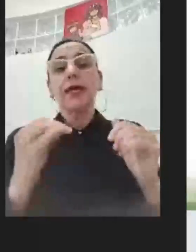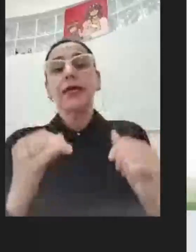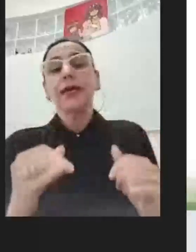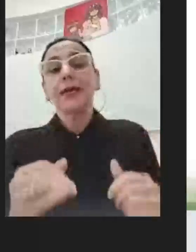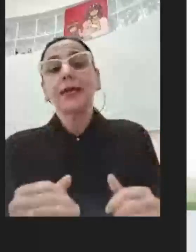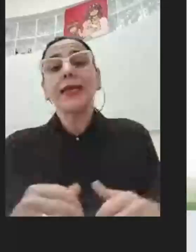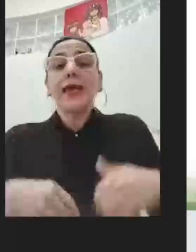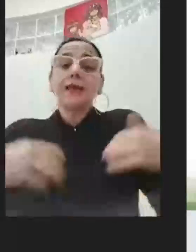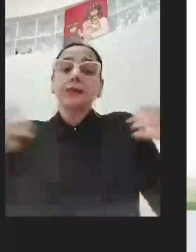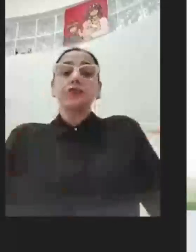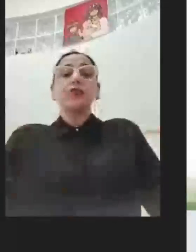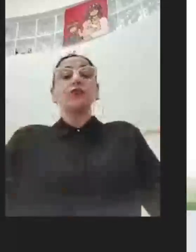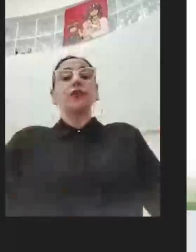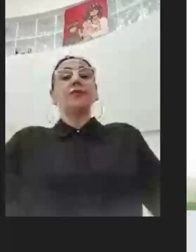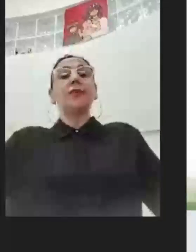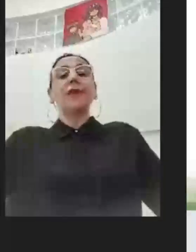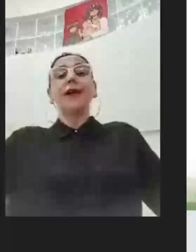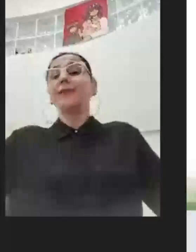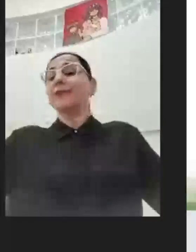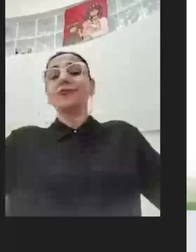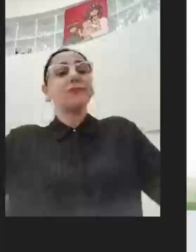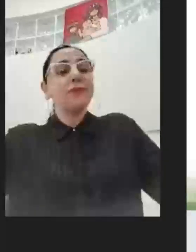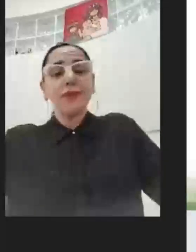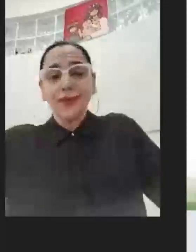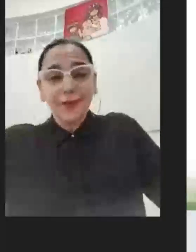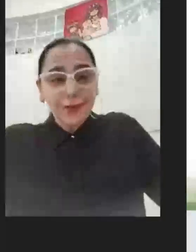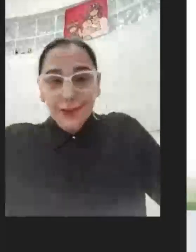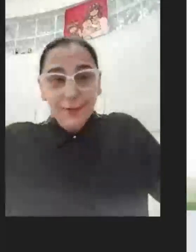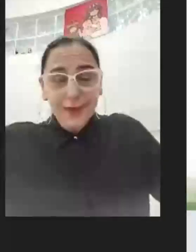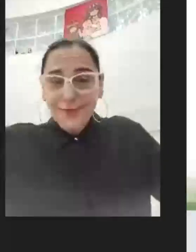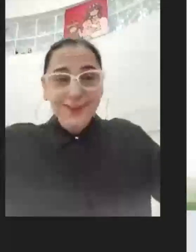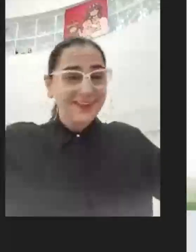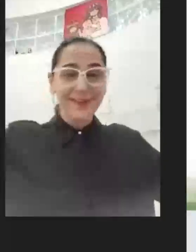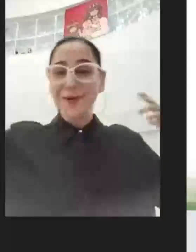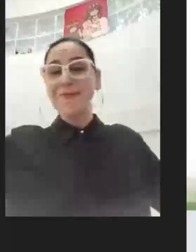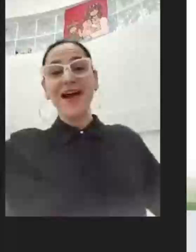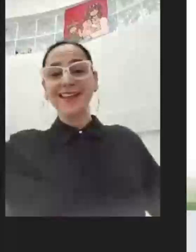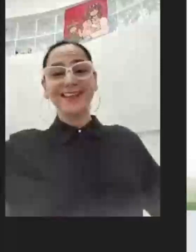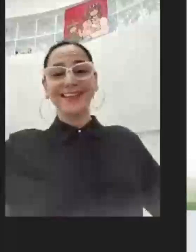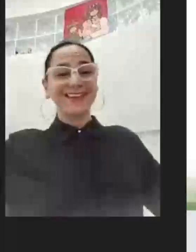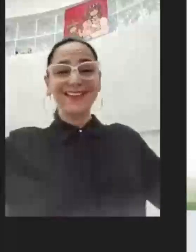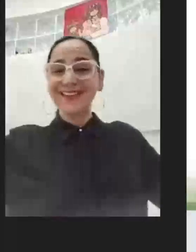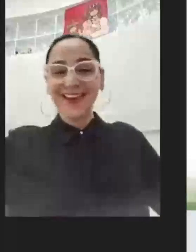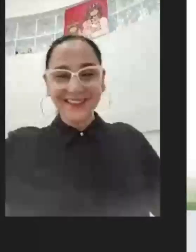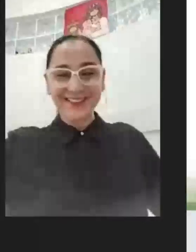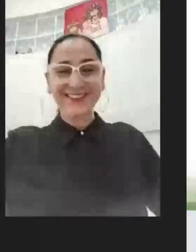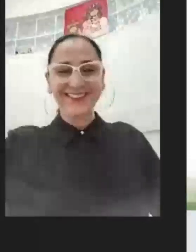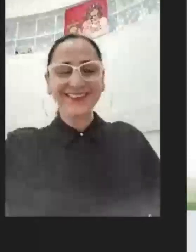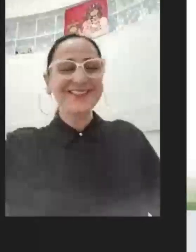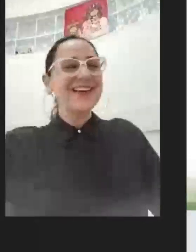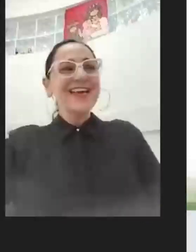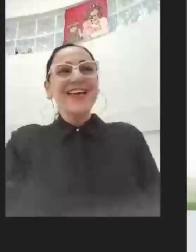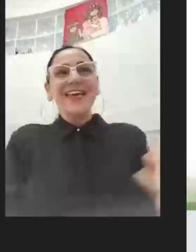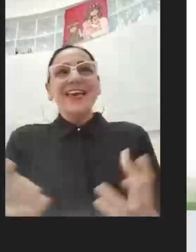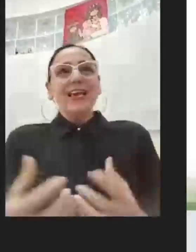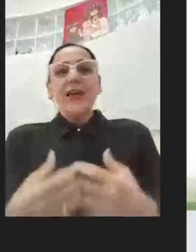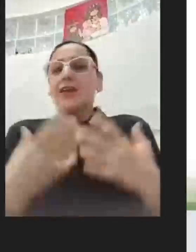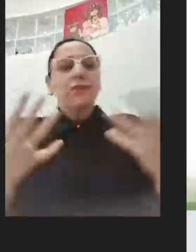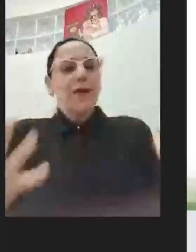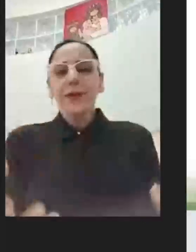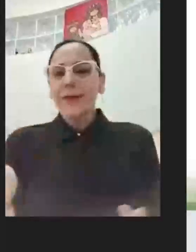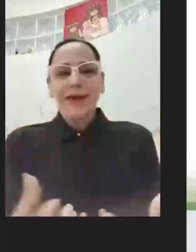essa mãe. E aí, ela se jogou que nem mamada. A gente brinca, tá bêbada, tá mamada e tal,